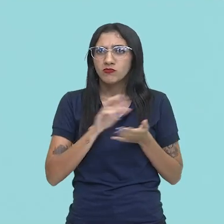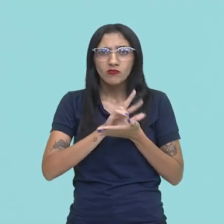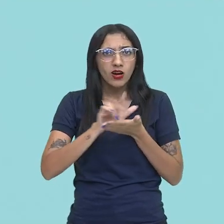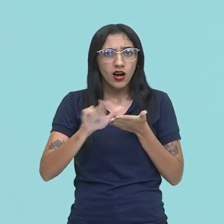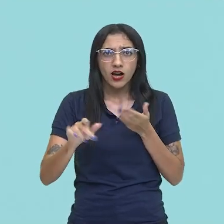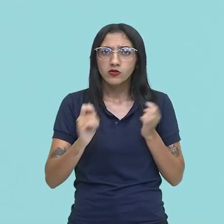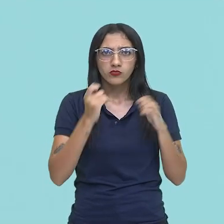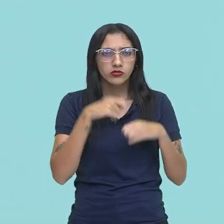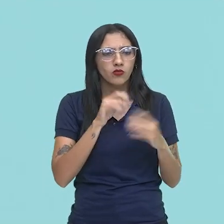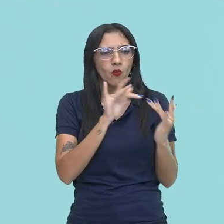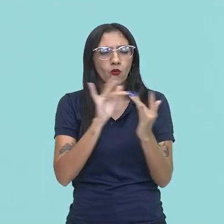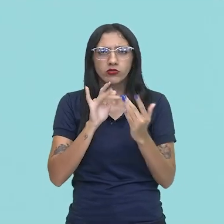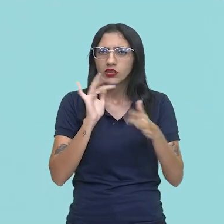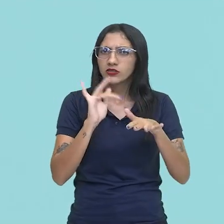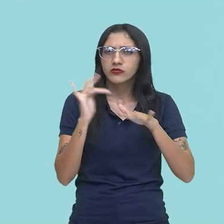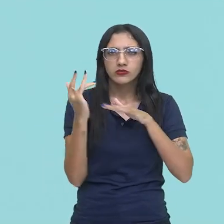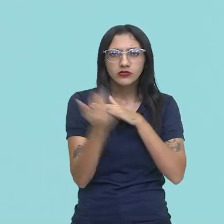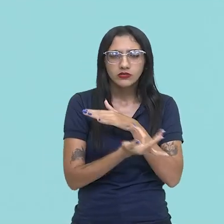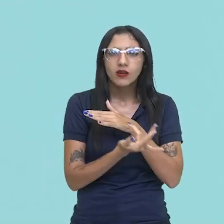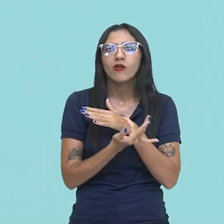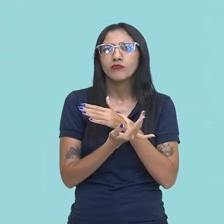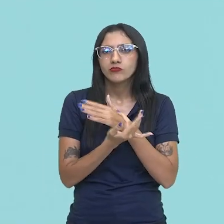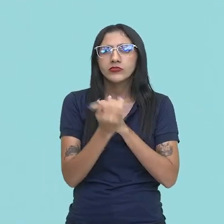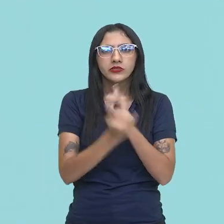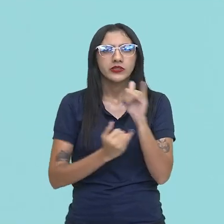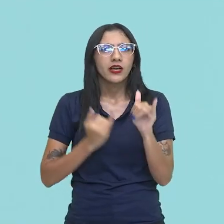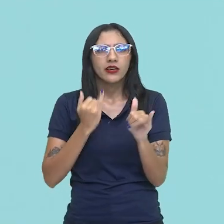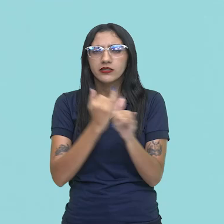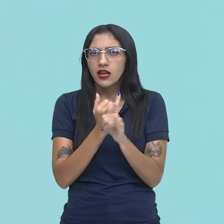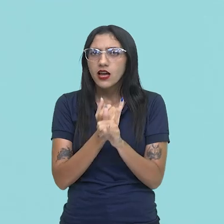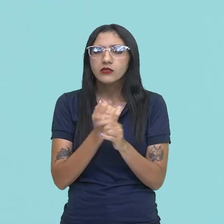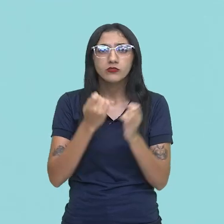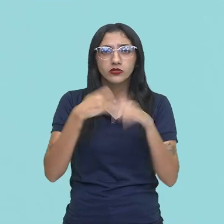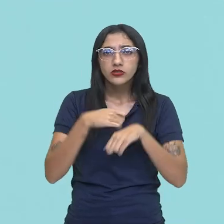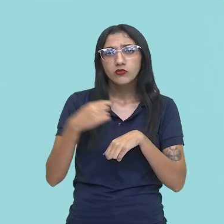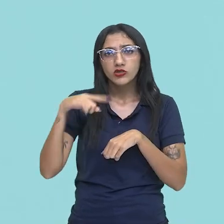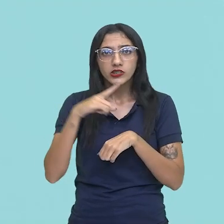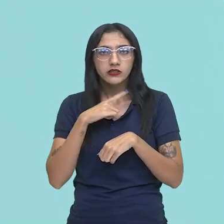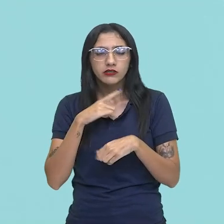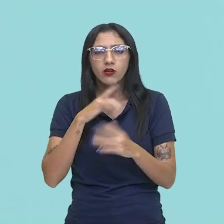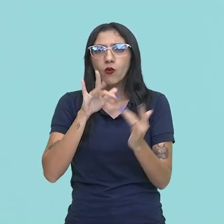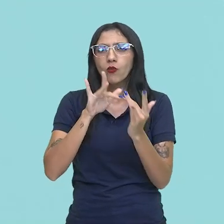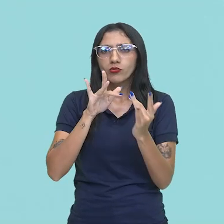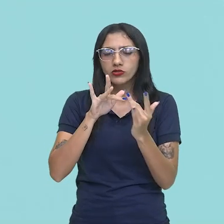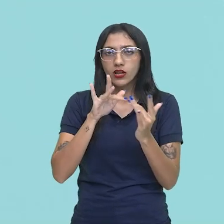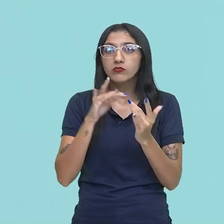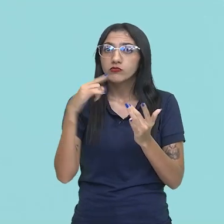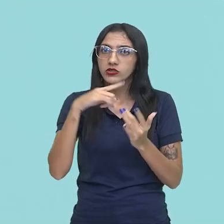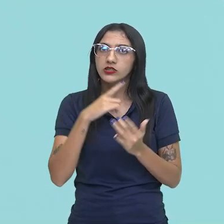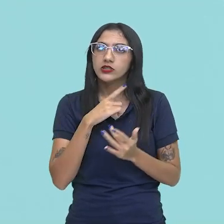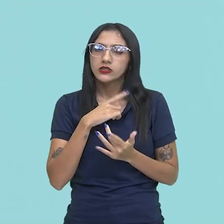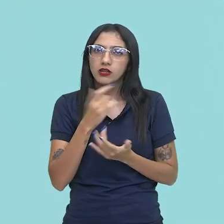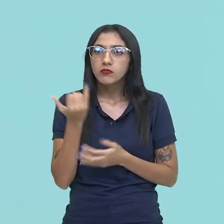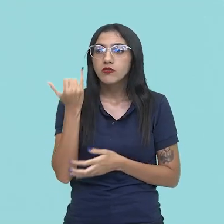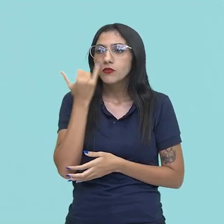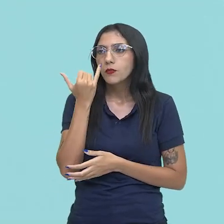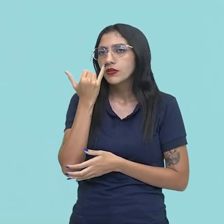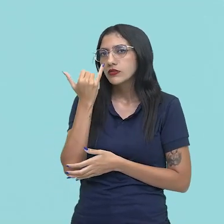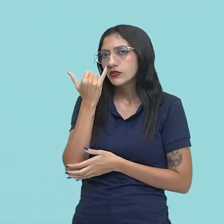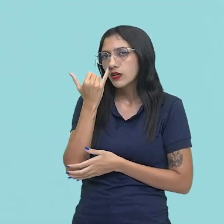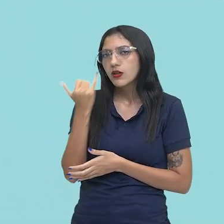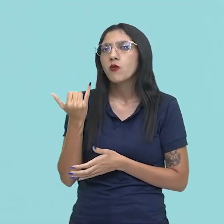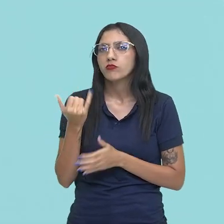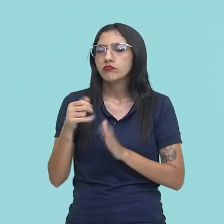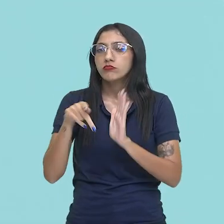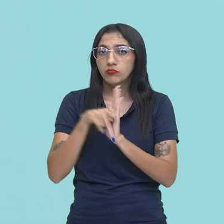você entra, todas as redes sociais e os lugares onde você visita, geralmente você encontra alguém que lhe conta